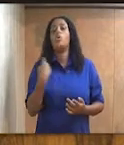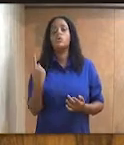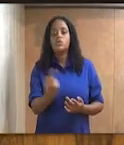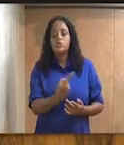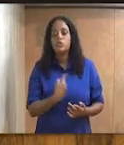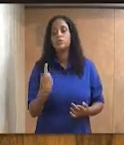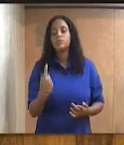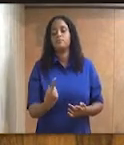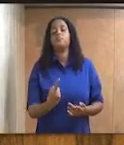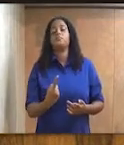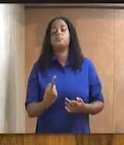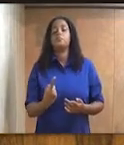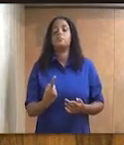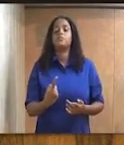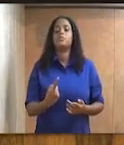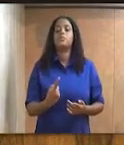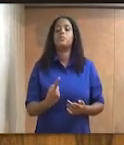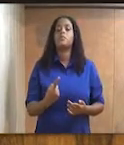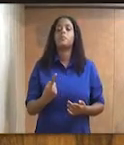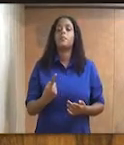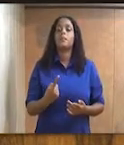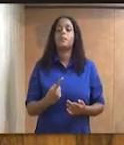Nós,